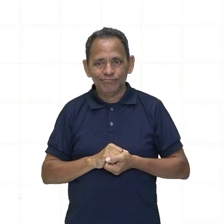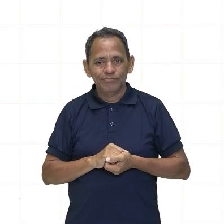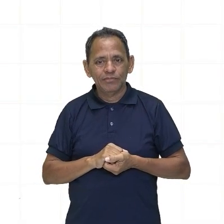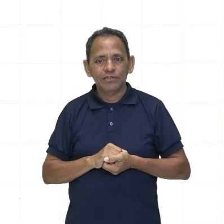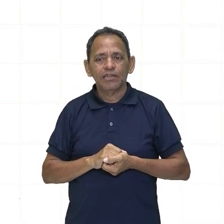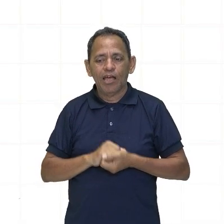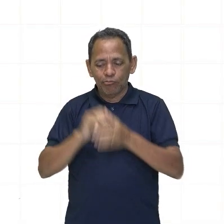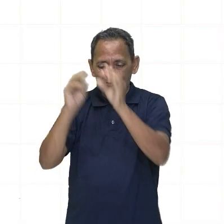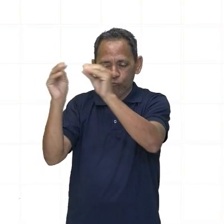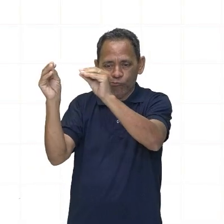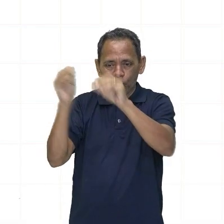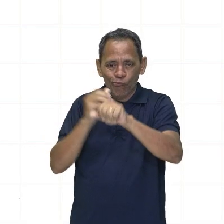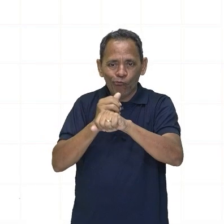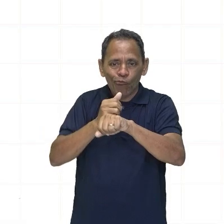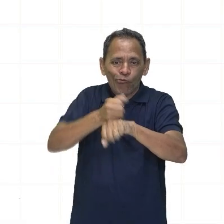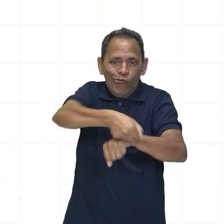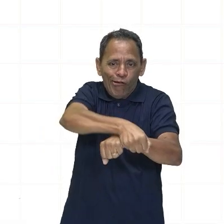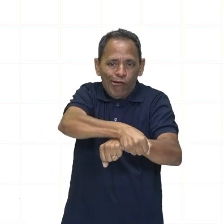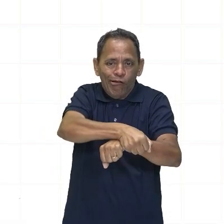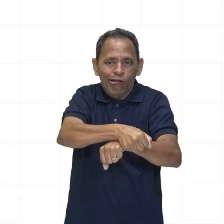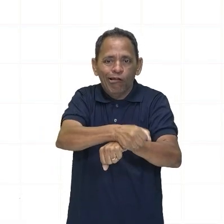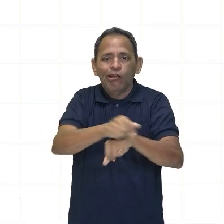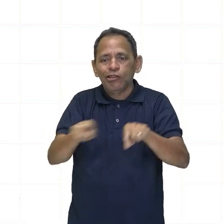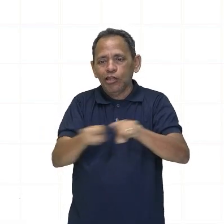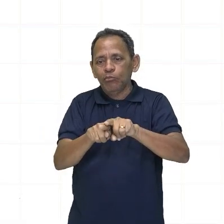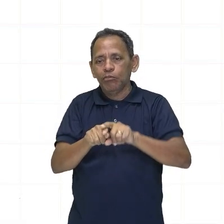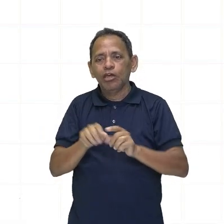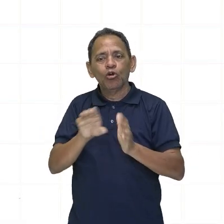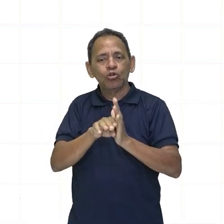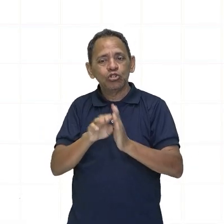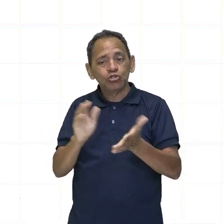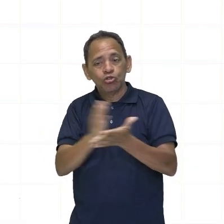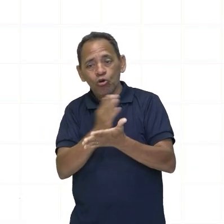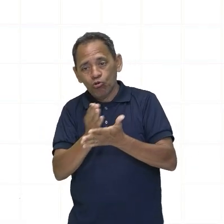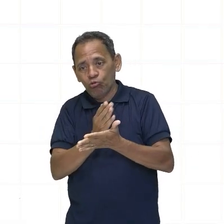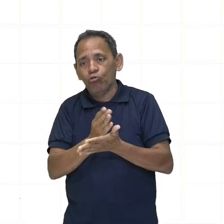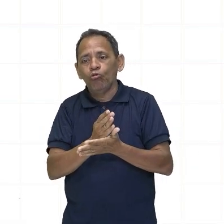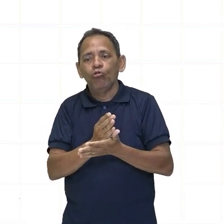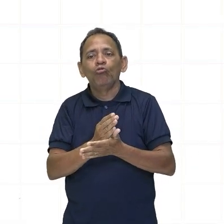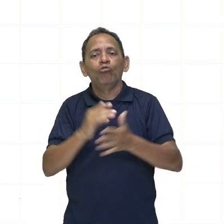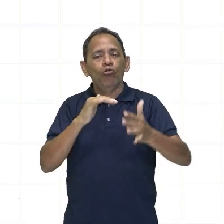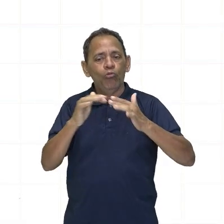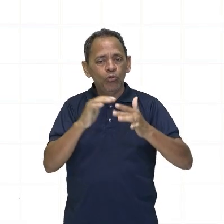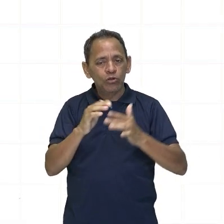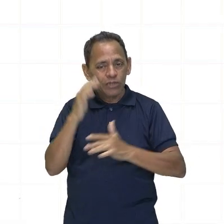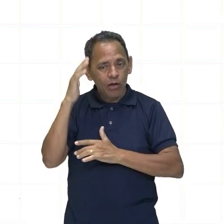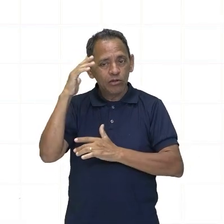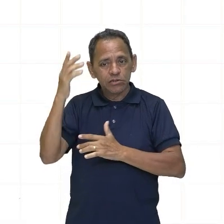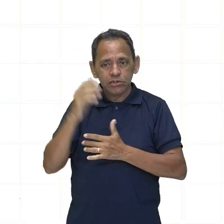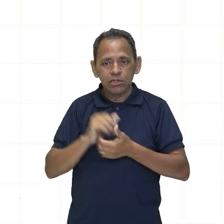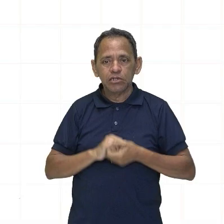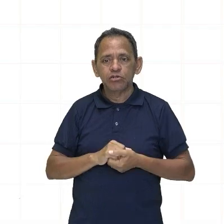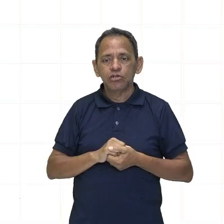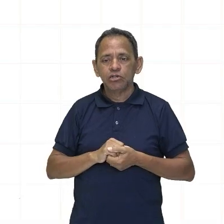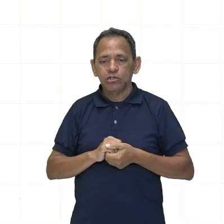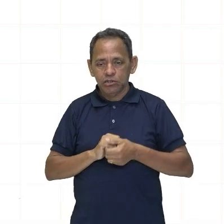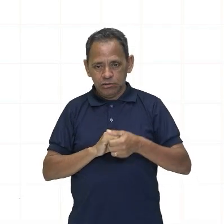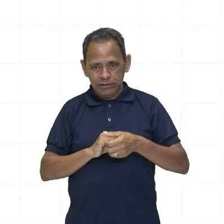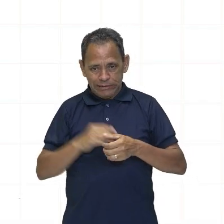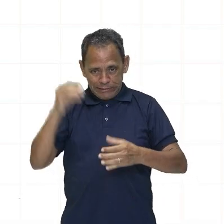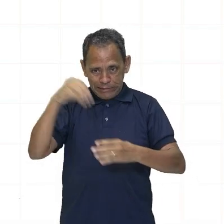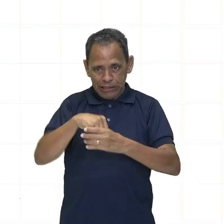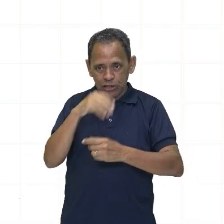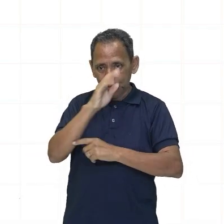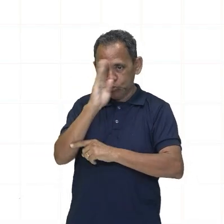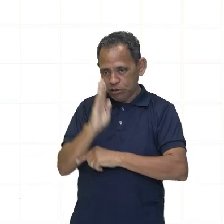conceitos, vamos observar também esses movimentos migratórios que ocorreram tanto dentro do território brasileiro e